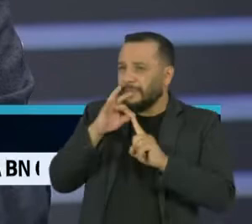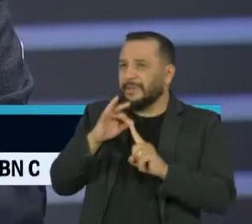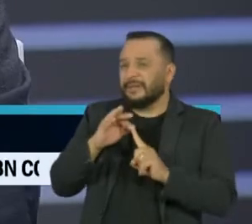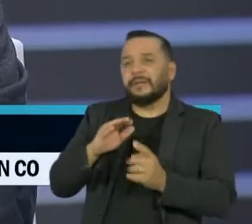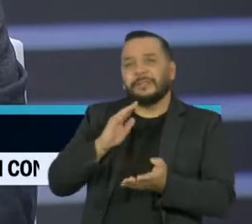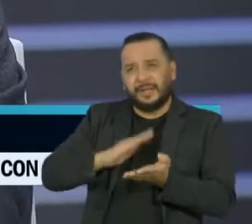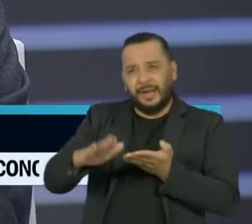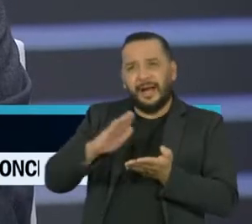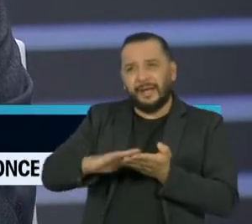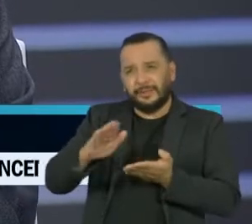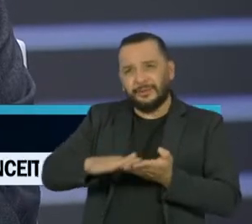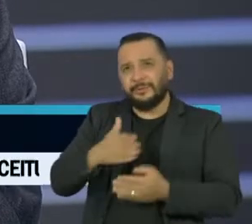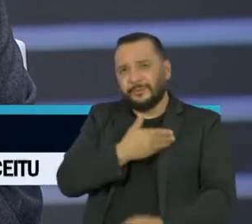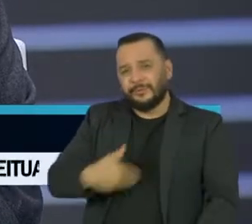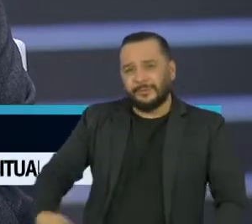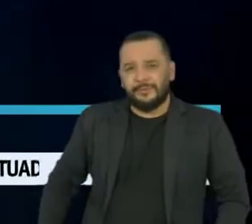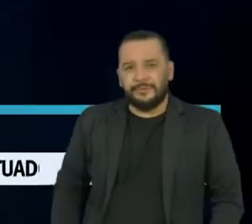gasto público que a gente tá discutindo em